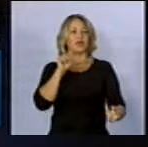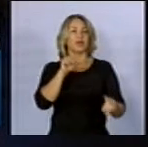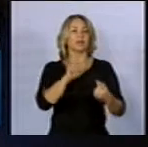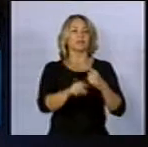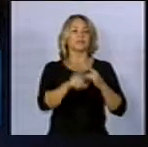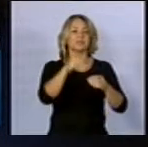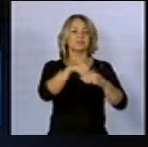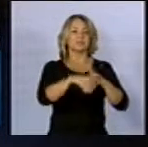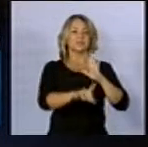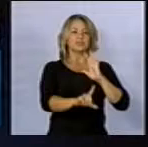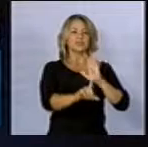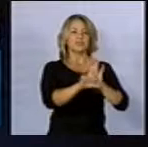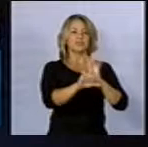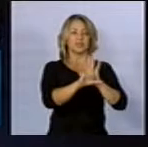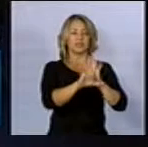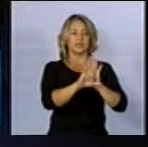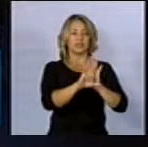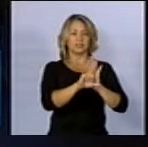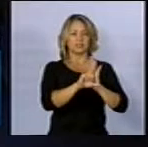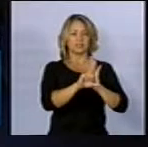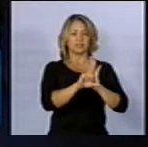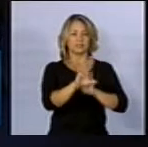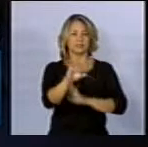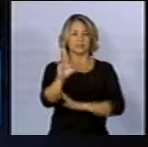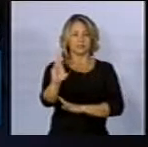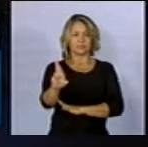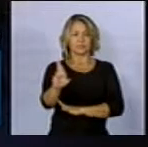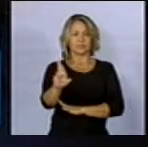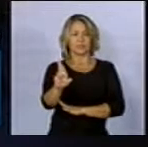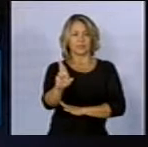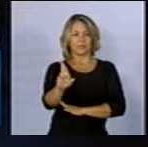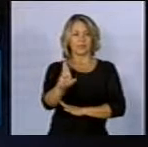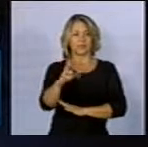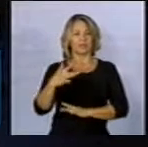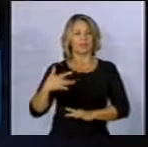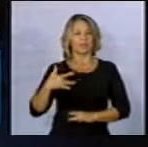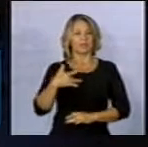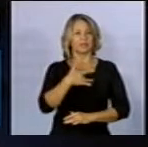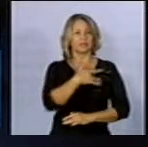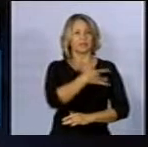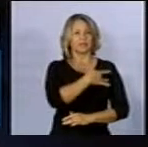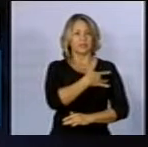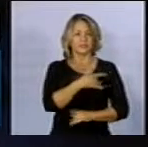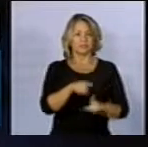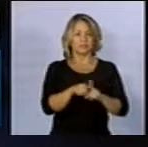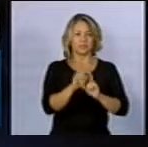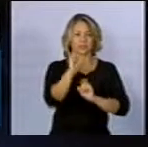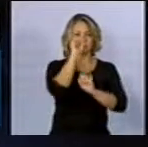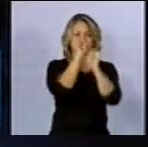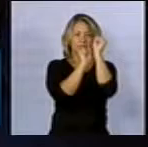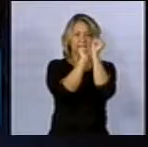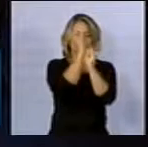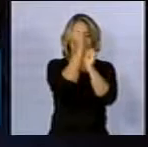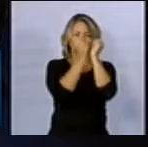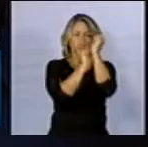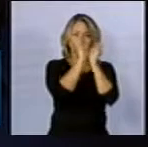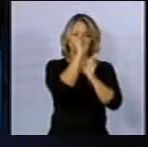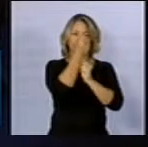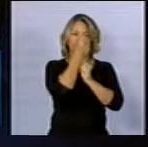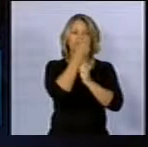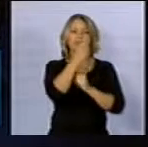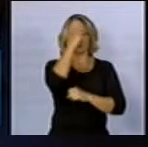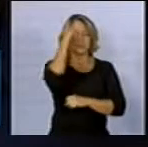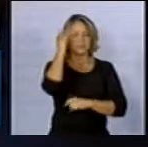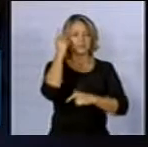na lei que regulamentou na área da saúde e da indústria nossos